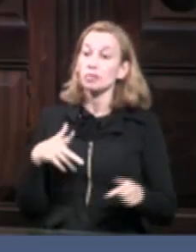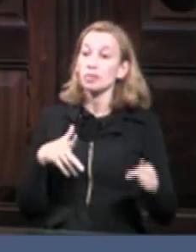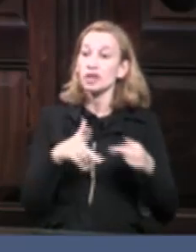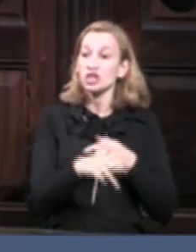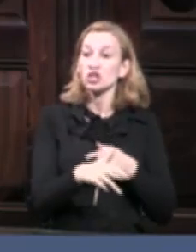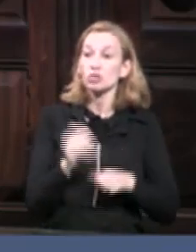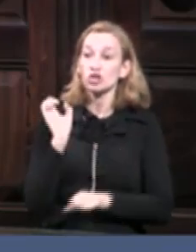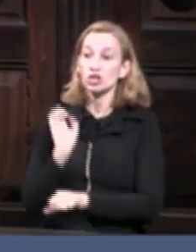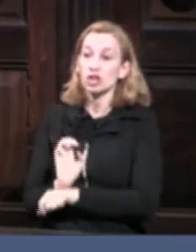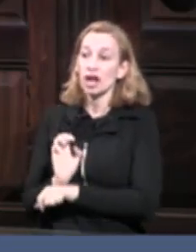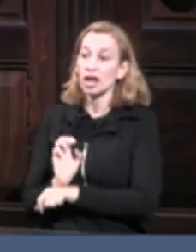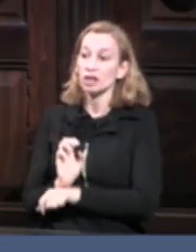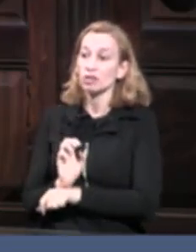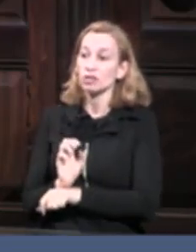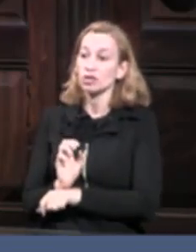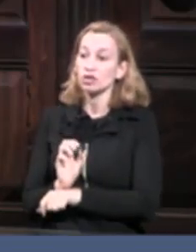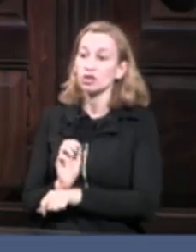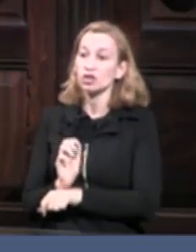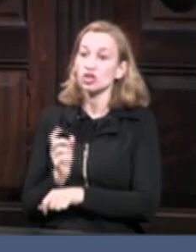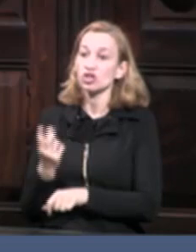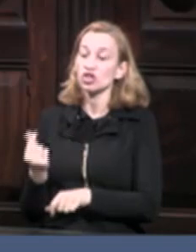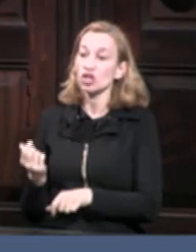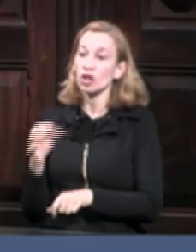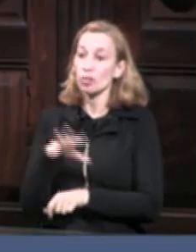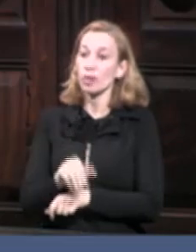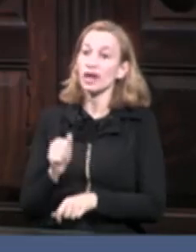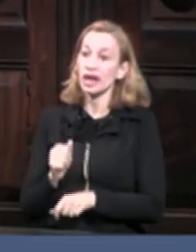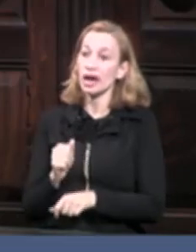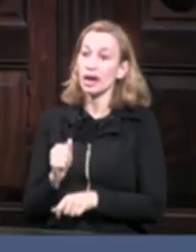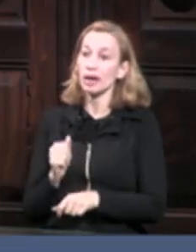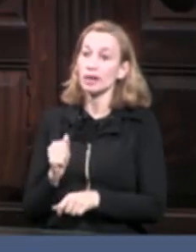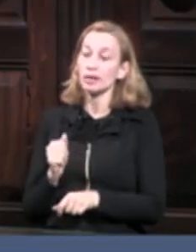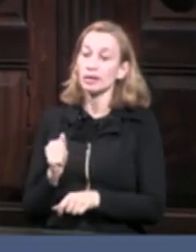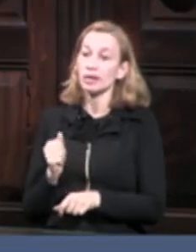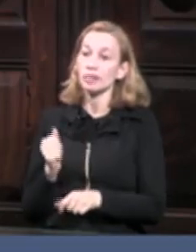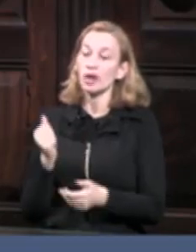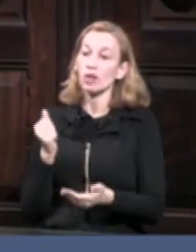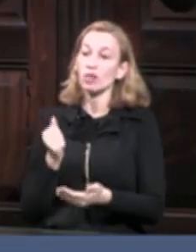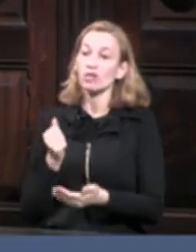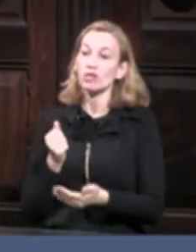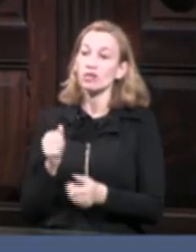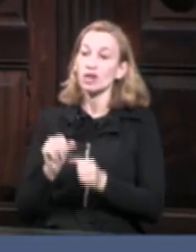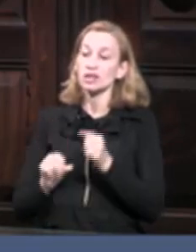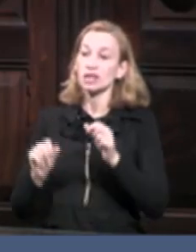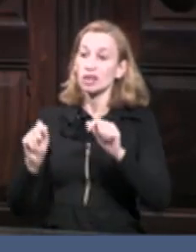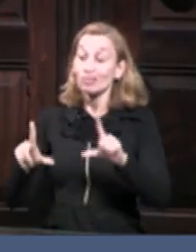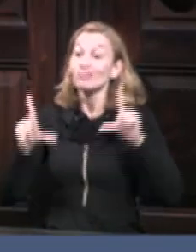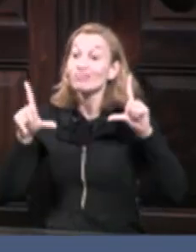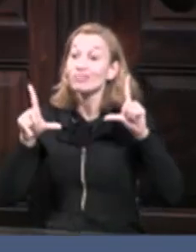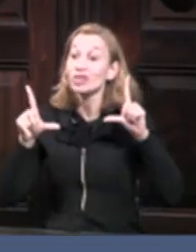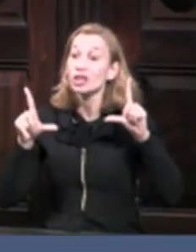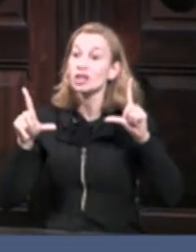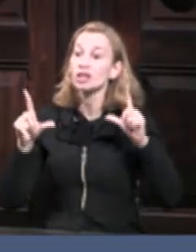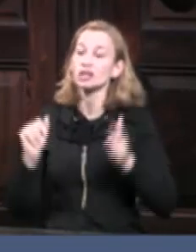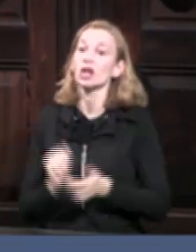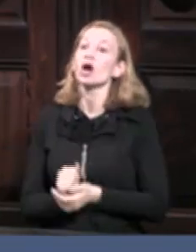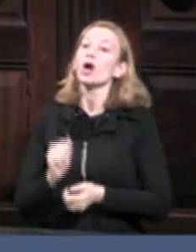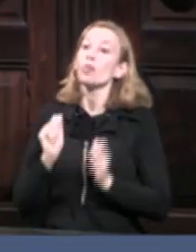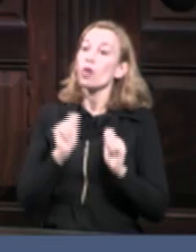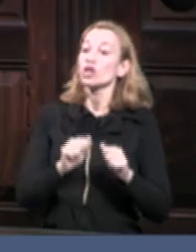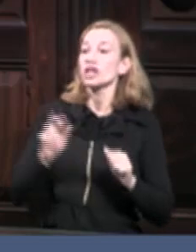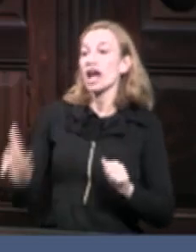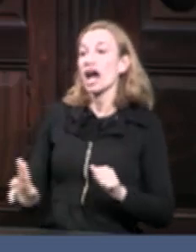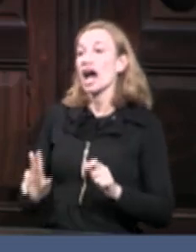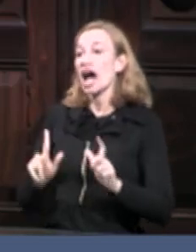de reais com propaganda e publicidade. Entendo os interesses da ABERT,